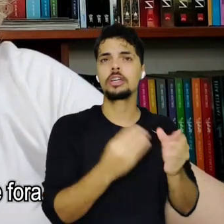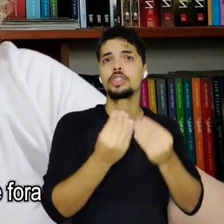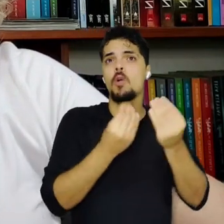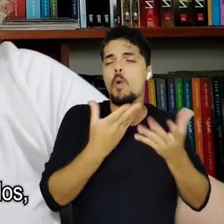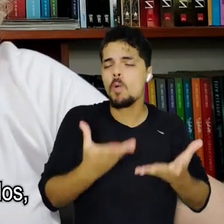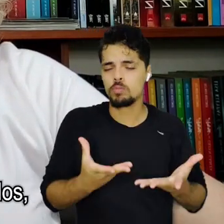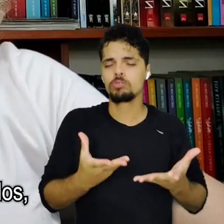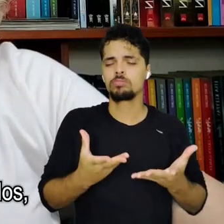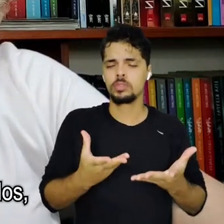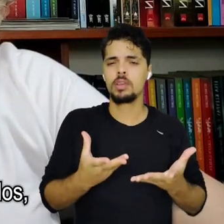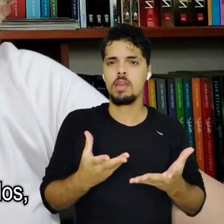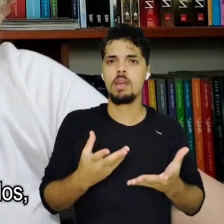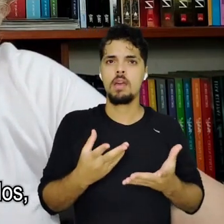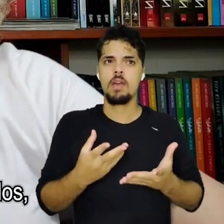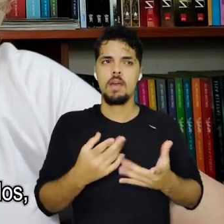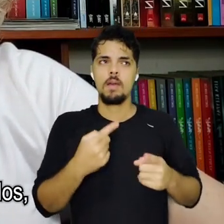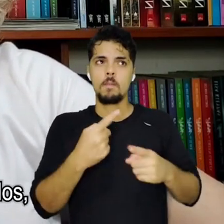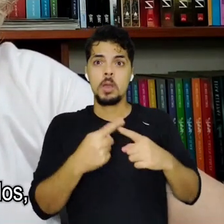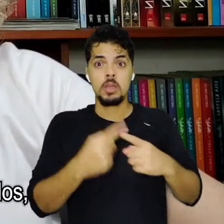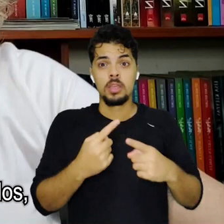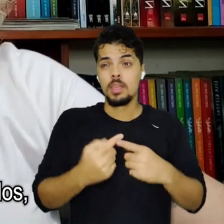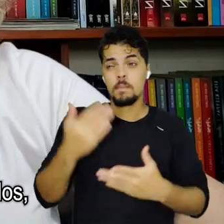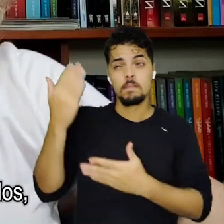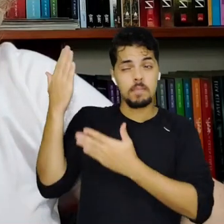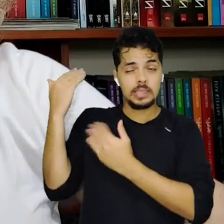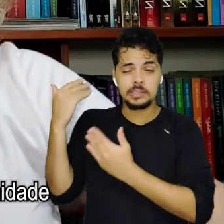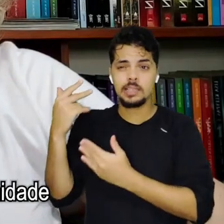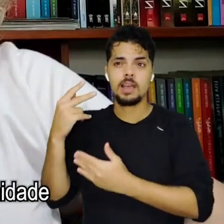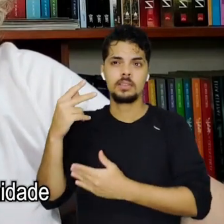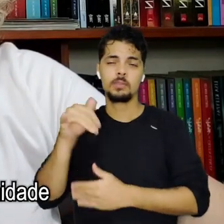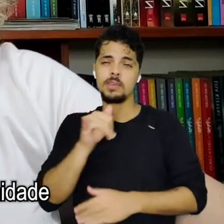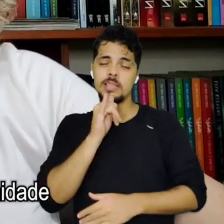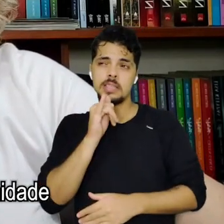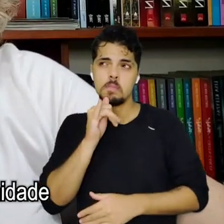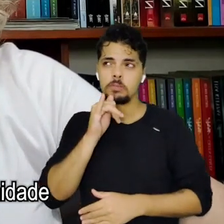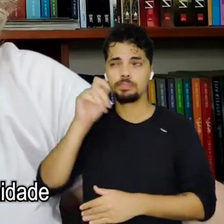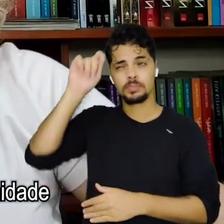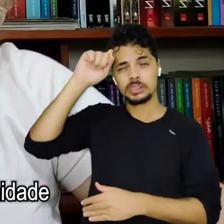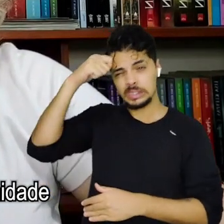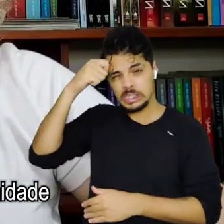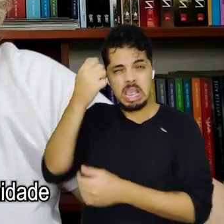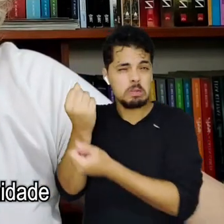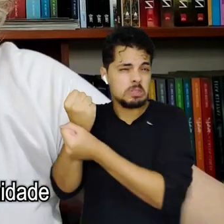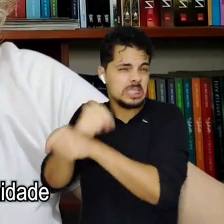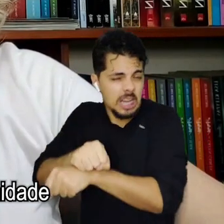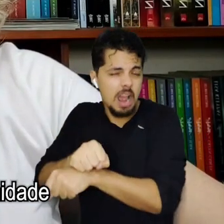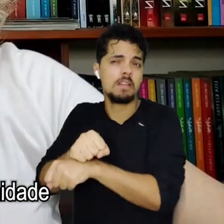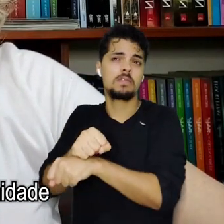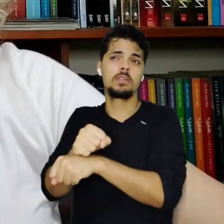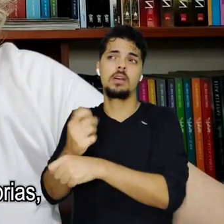deixando de fora grande parte da população, como os escravizados, a população indígena e as mulheres, e